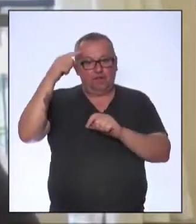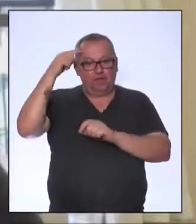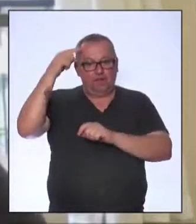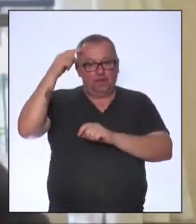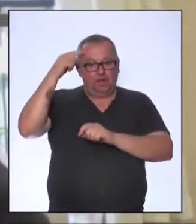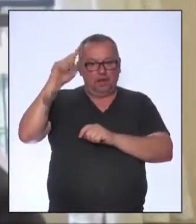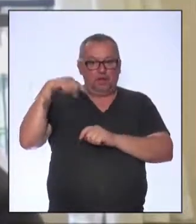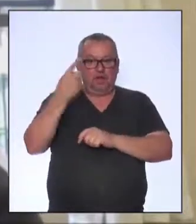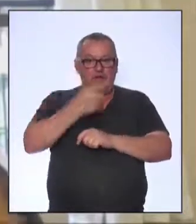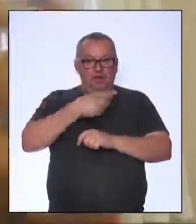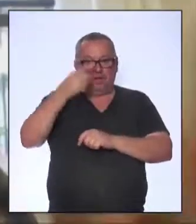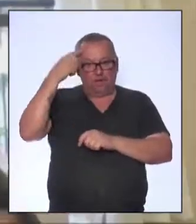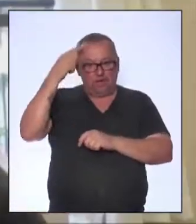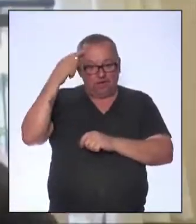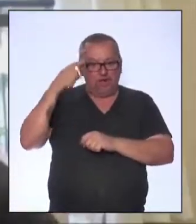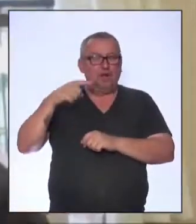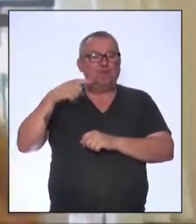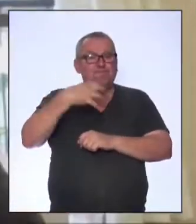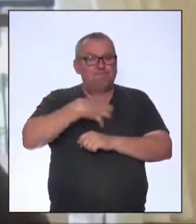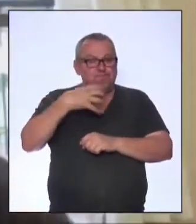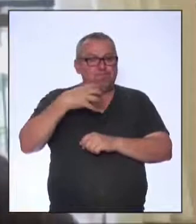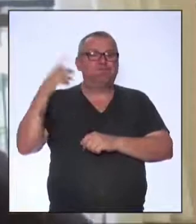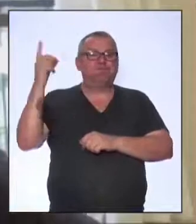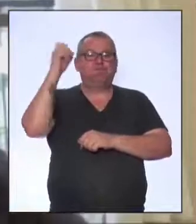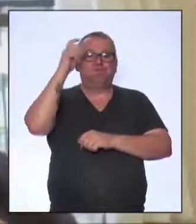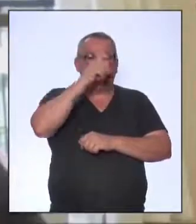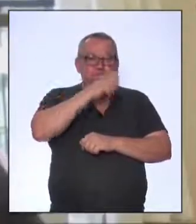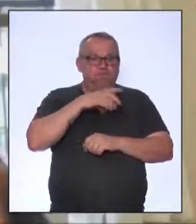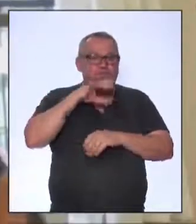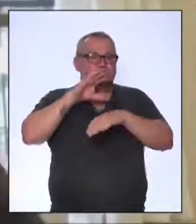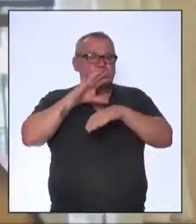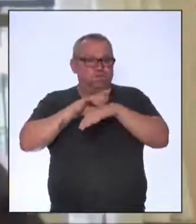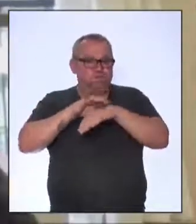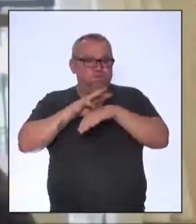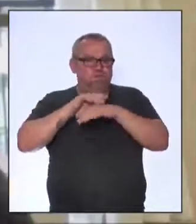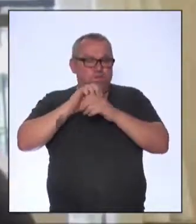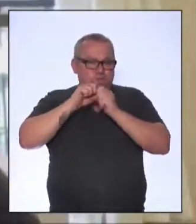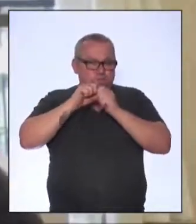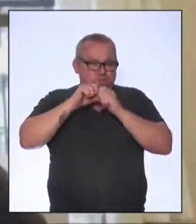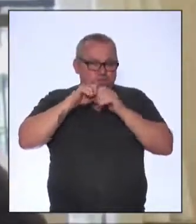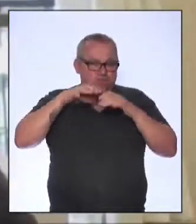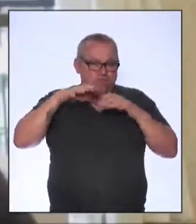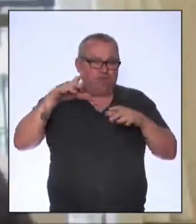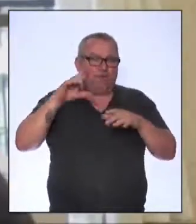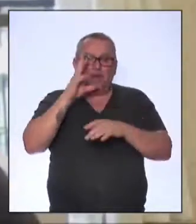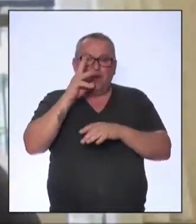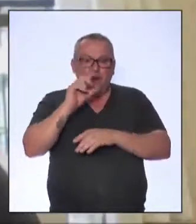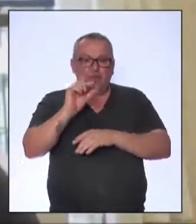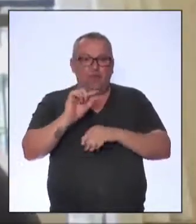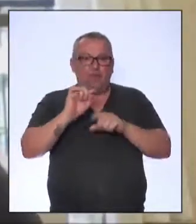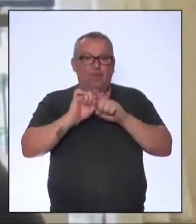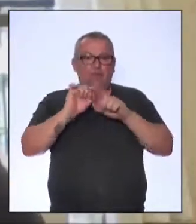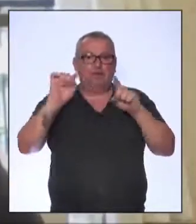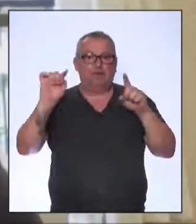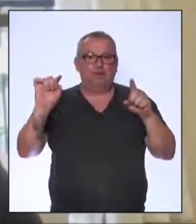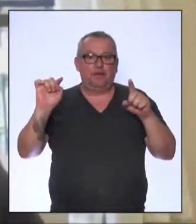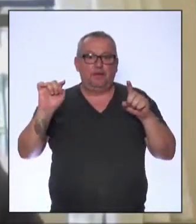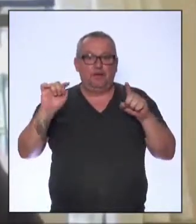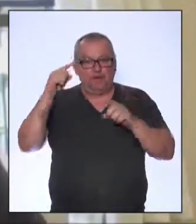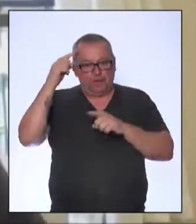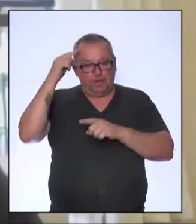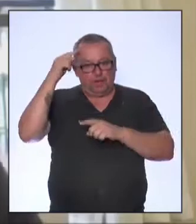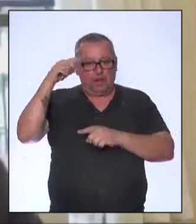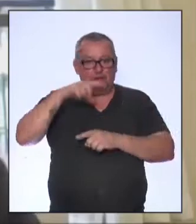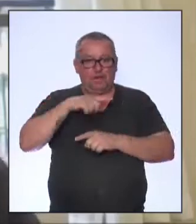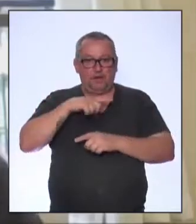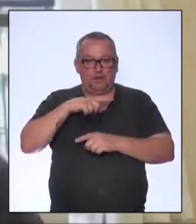A gente tem que pensar, a situação está difícil, é complicada, é uma doença que vai circular um pouco de tempo ainda, mas vamos pensar que existe